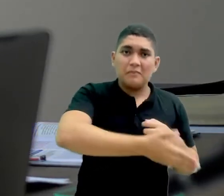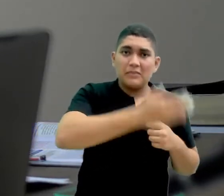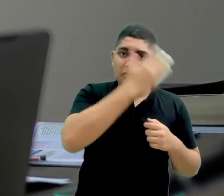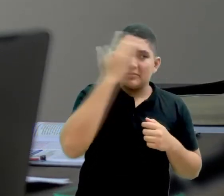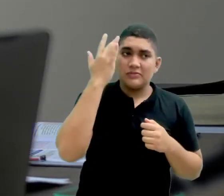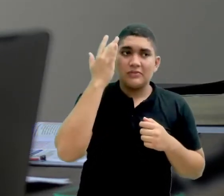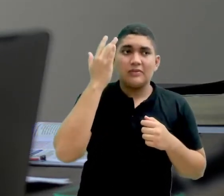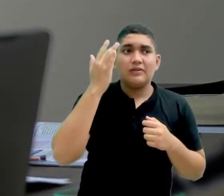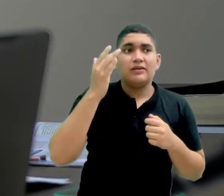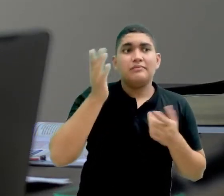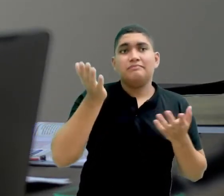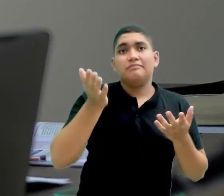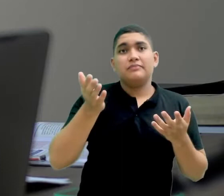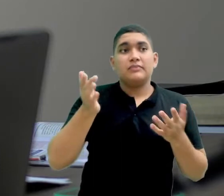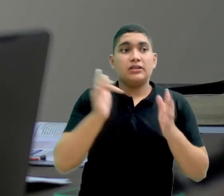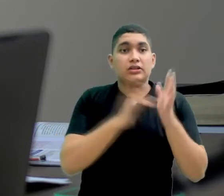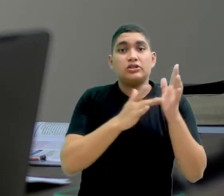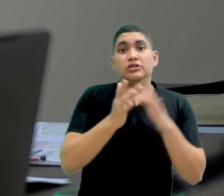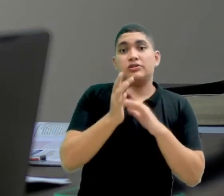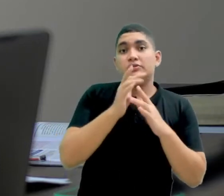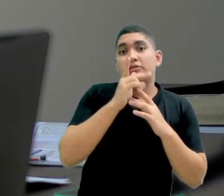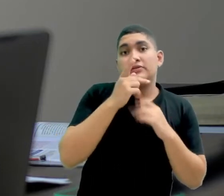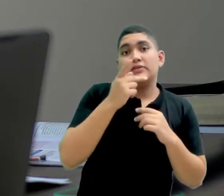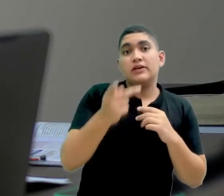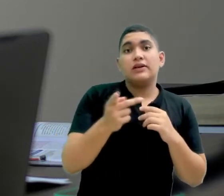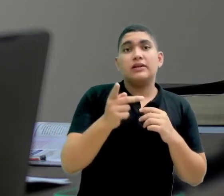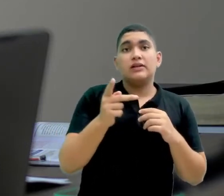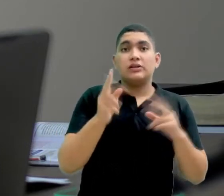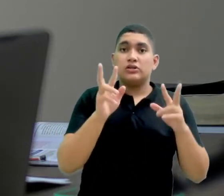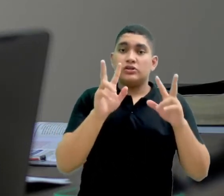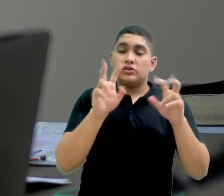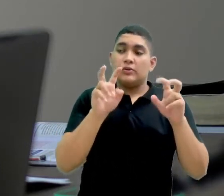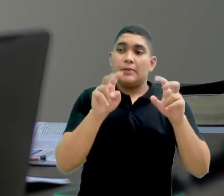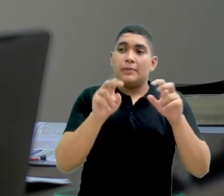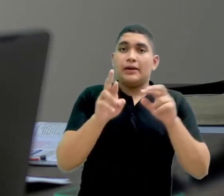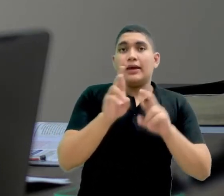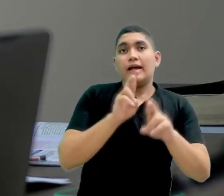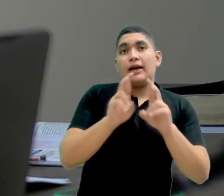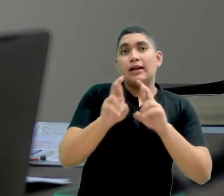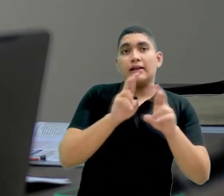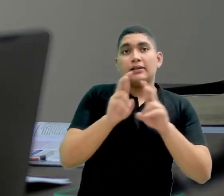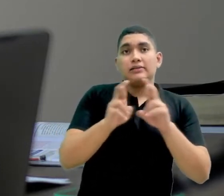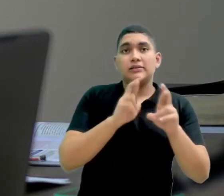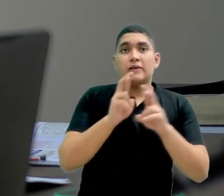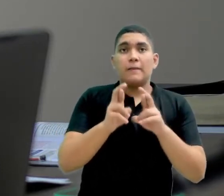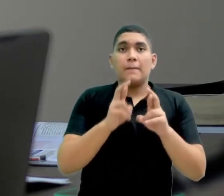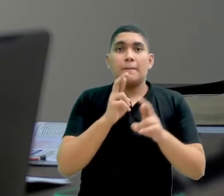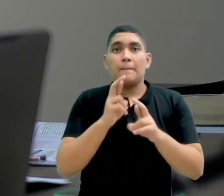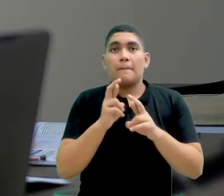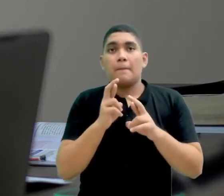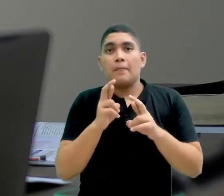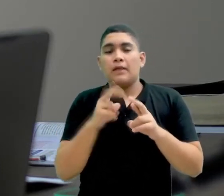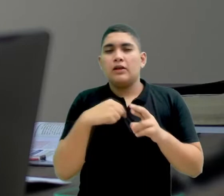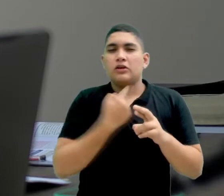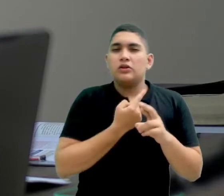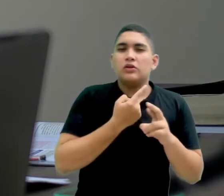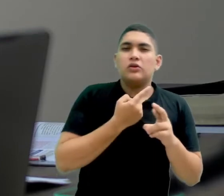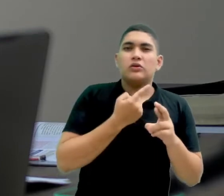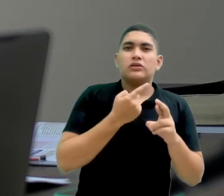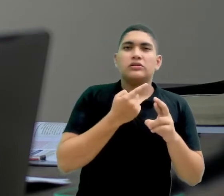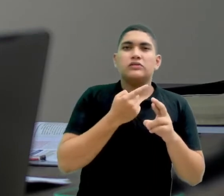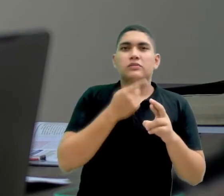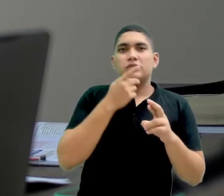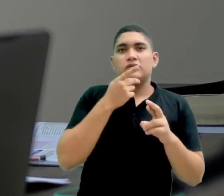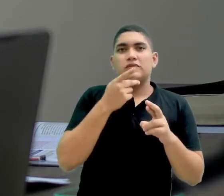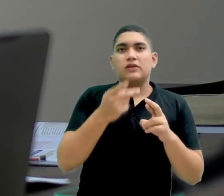no assunto, né? O Senhor Jesus já vai falando também dessa relação interpessoal, né? E nós vamos agora tratar